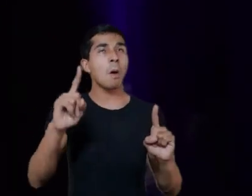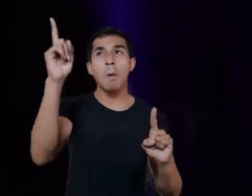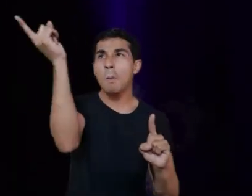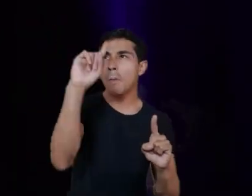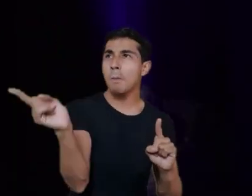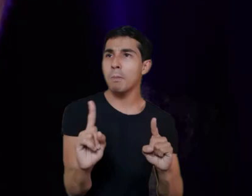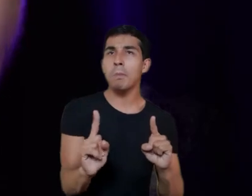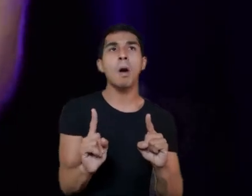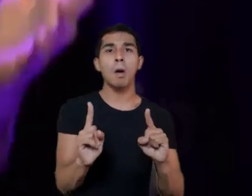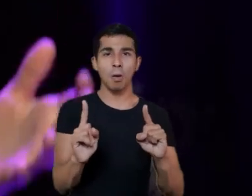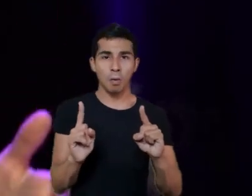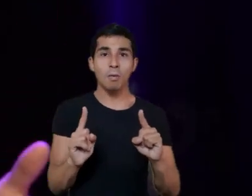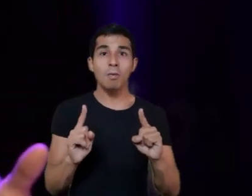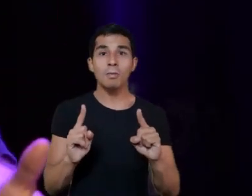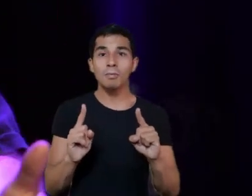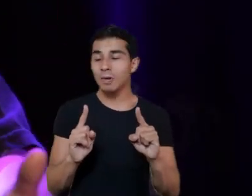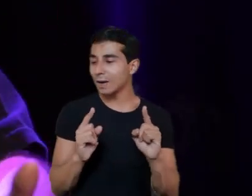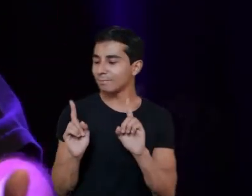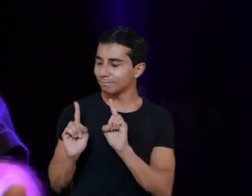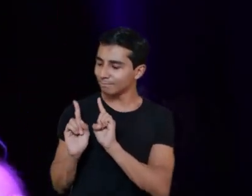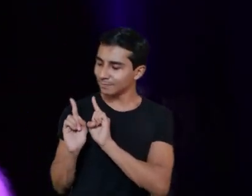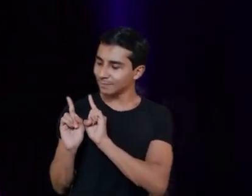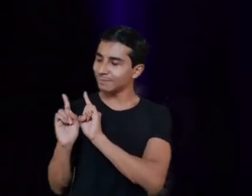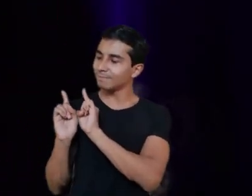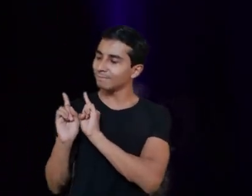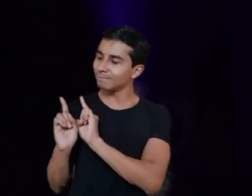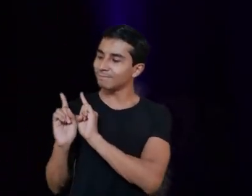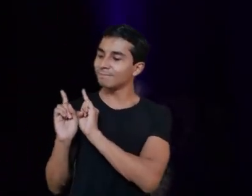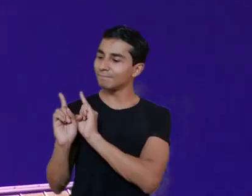te anuncio em nome dos raios.